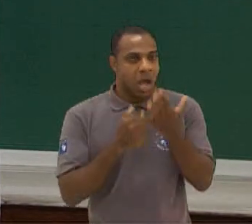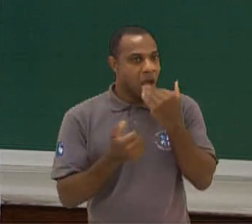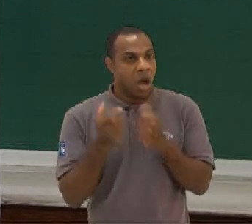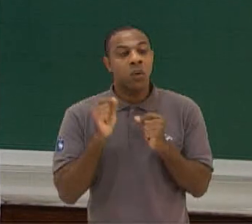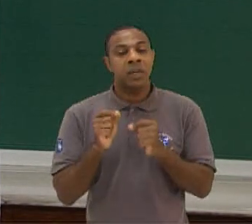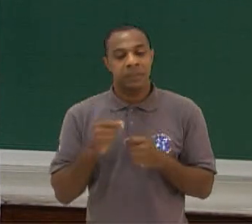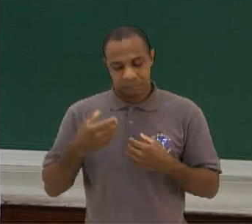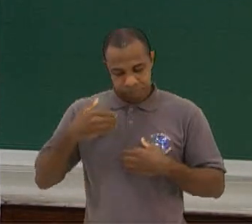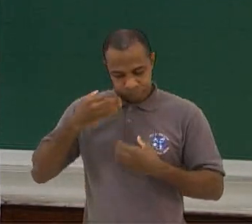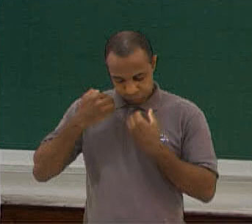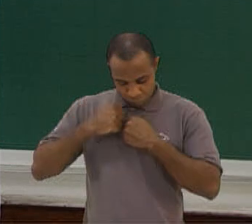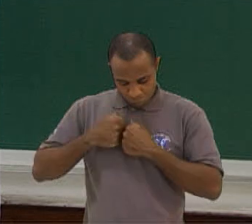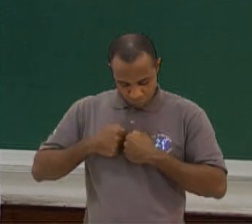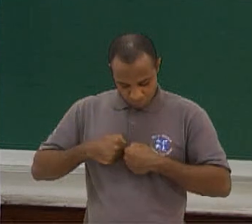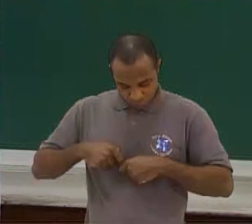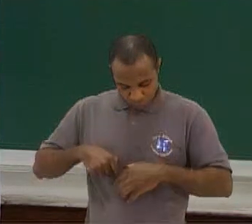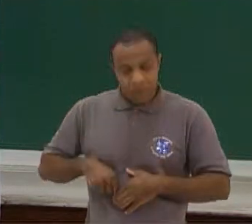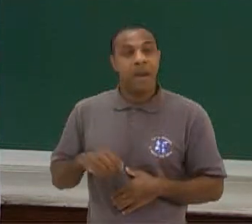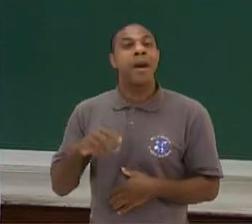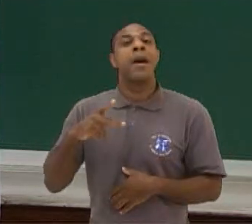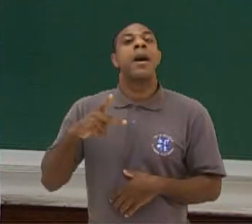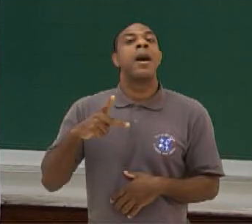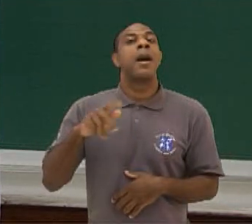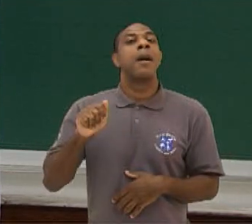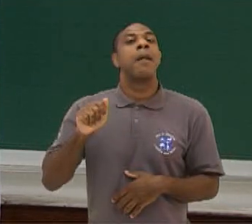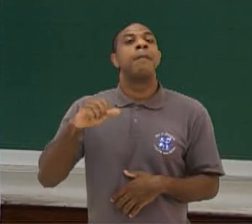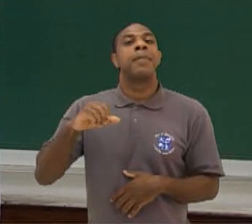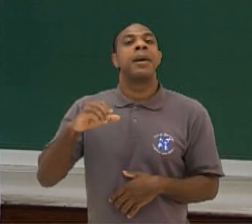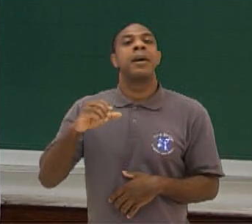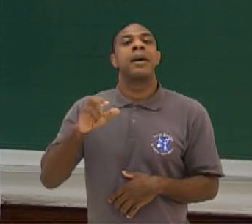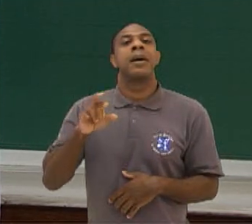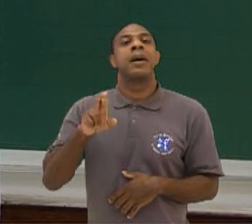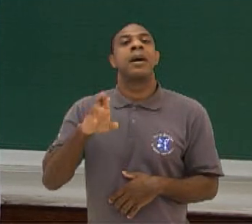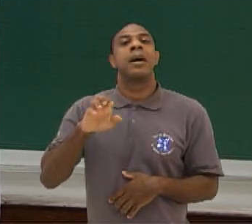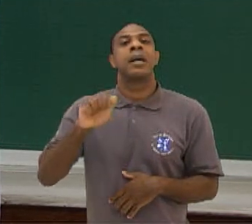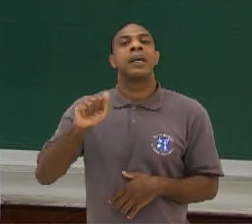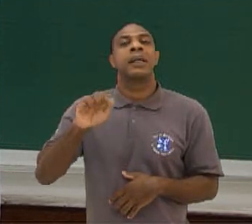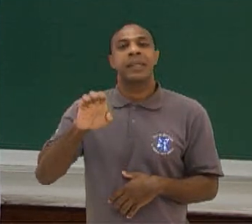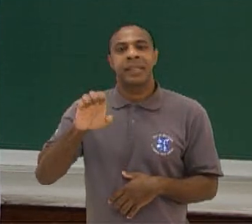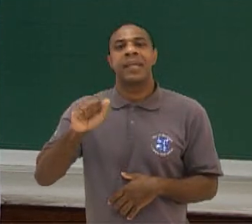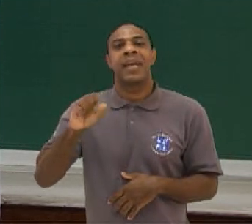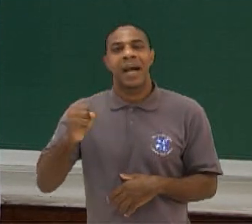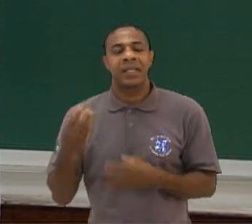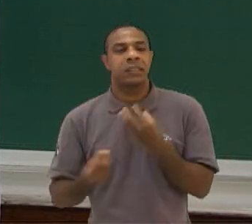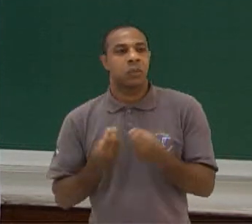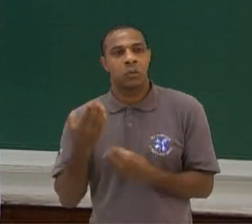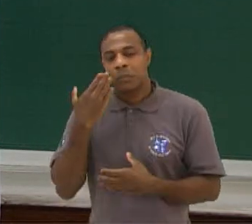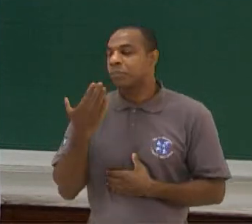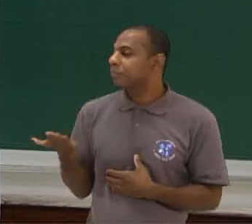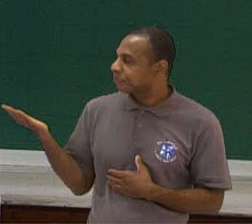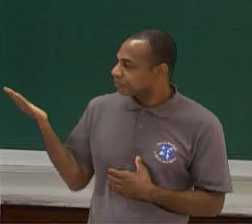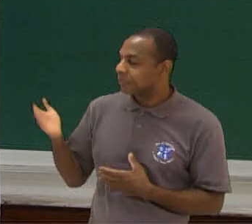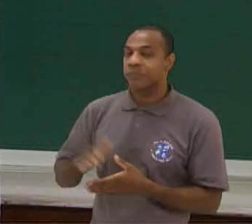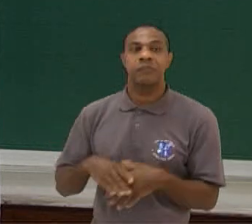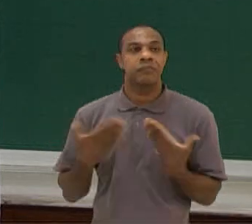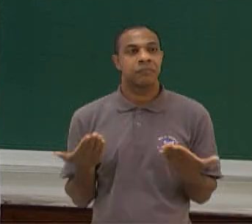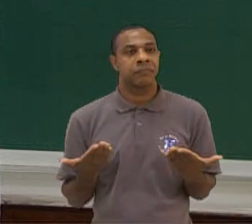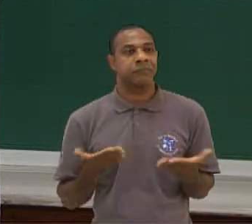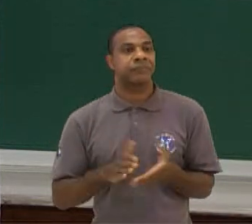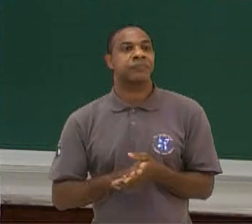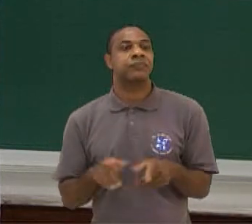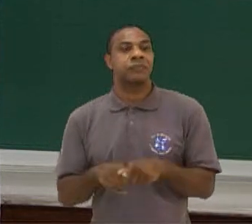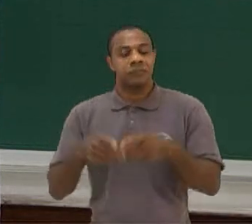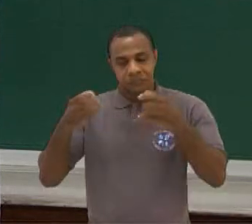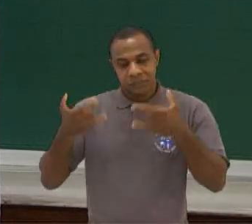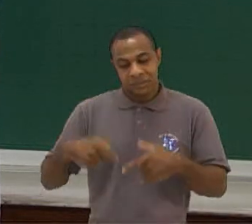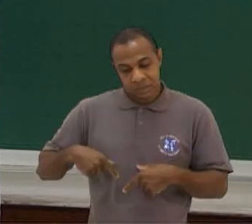ali no estômago a gente comentou um pouquinho sobre a digestão ali de proteína? Tá? A pepsina